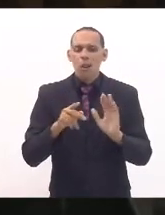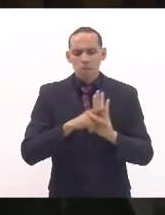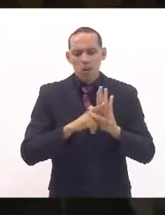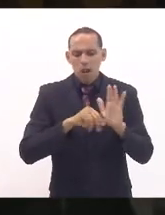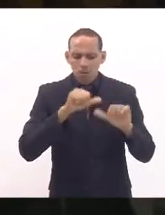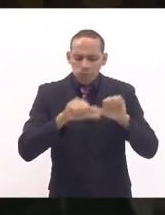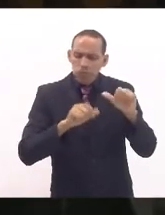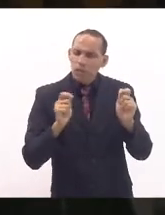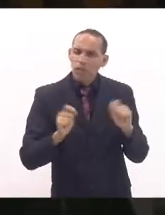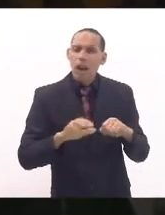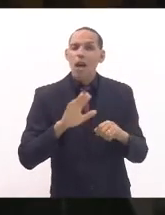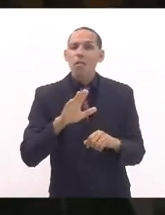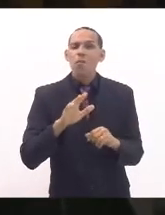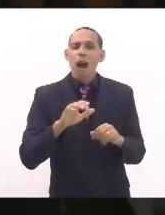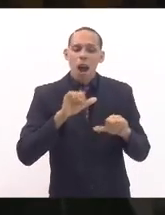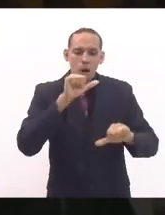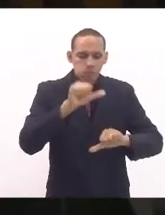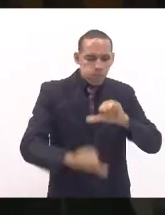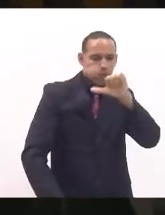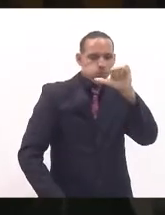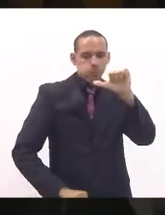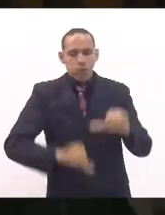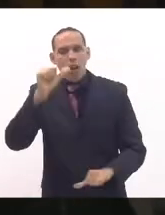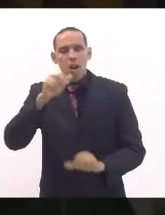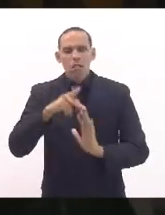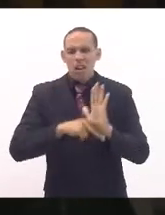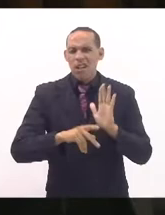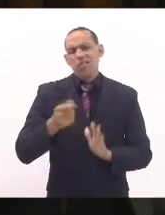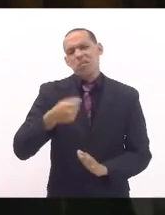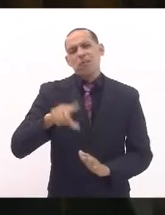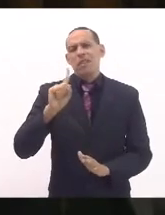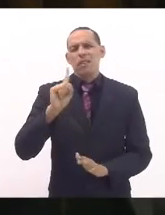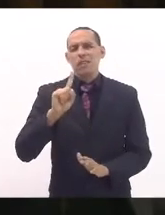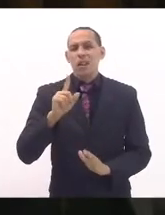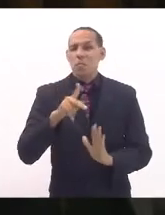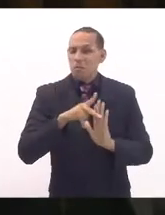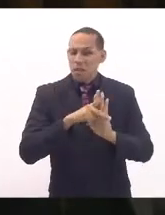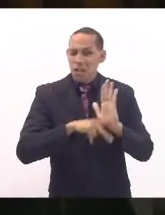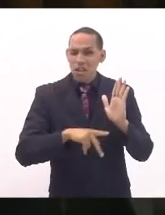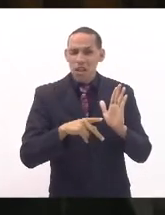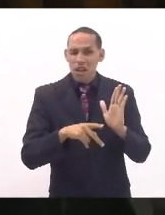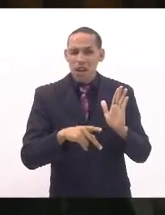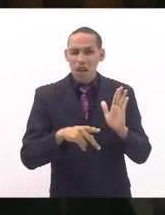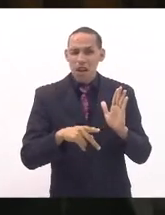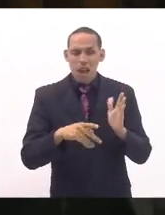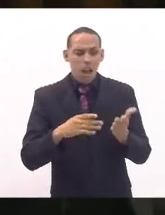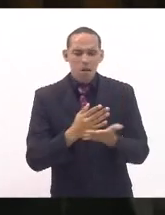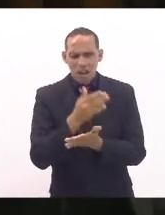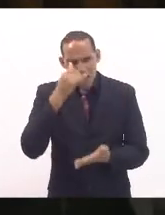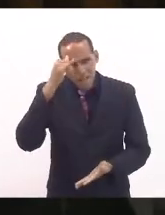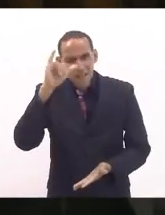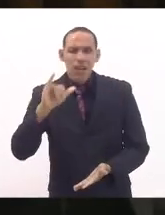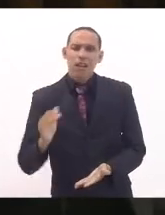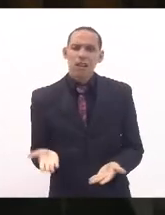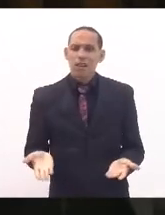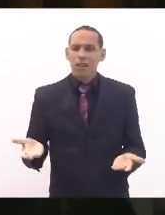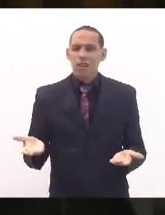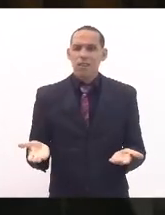sem afetar a essência. Agora, é só evitar que o projeto seja aprovado,